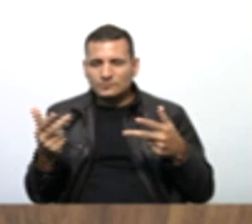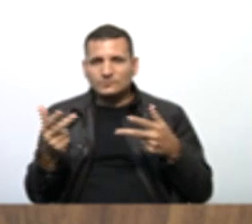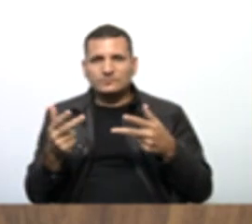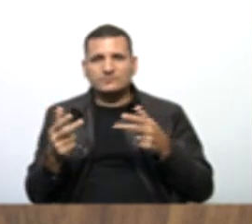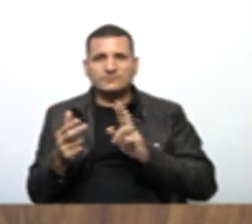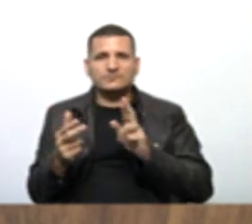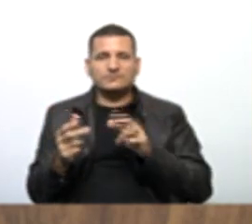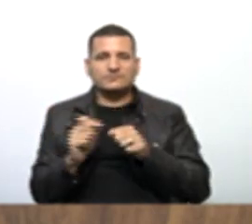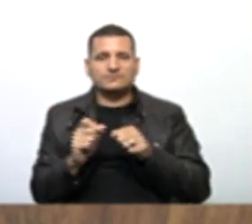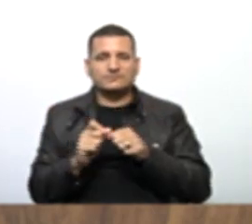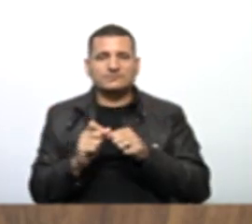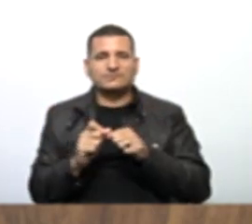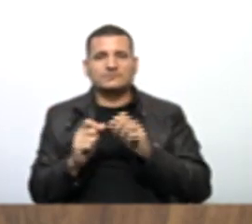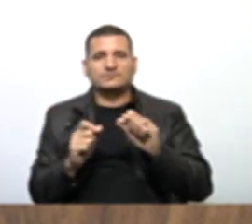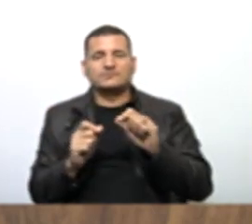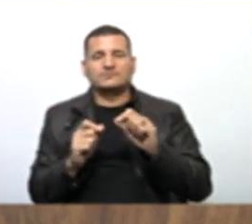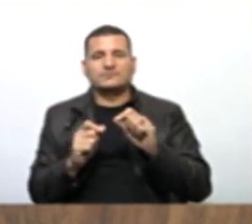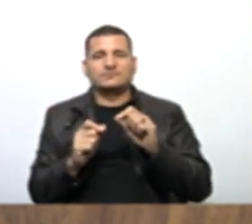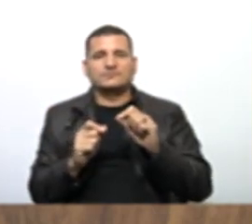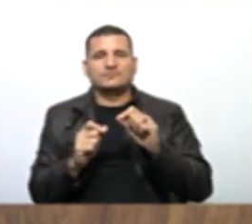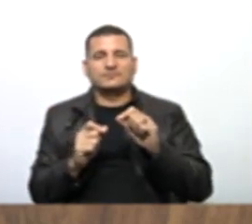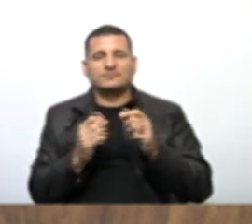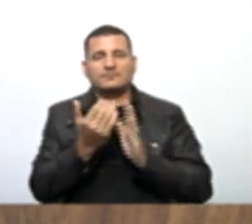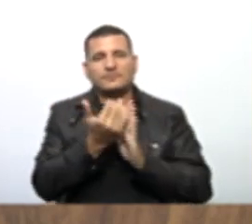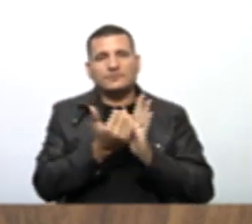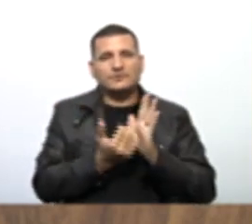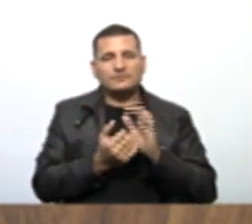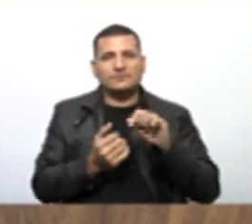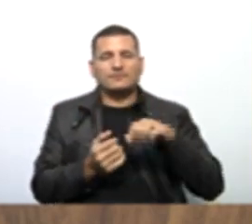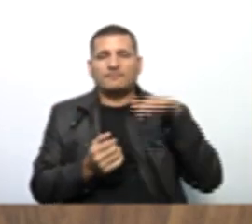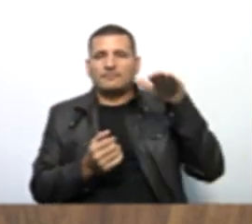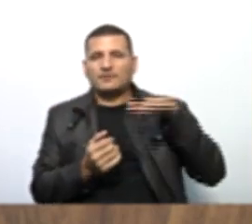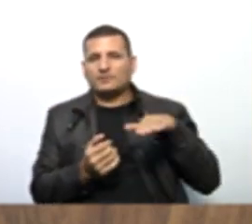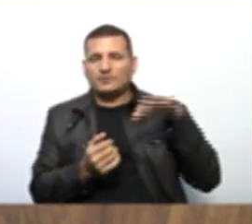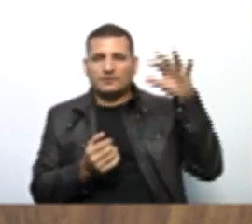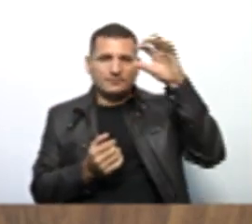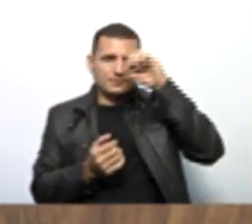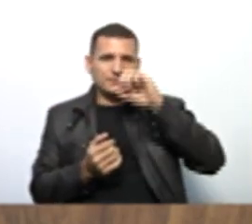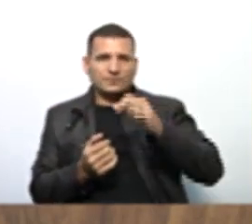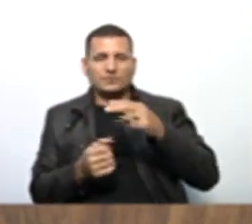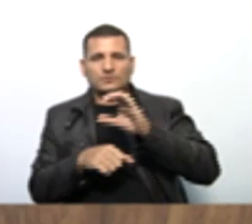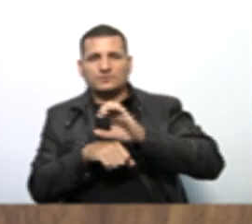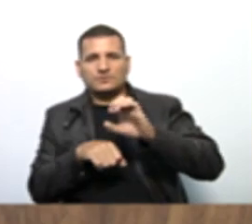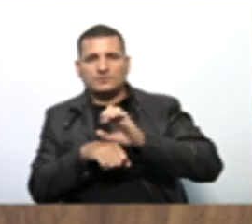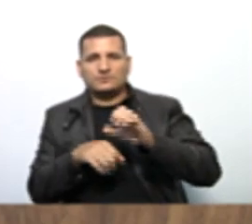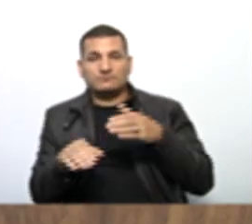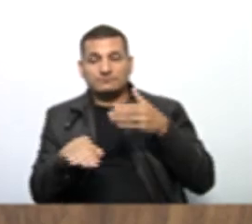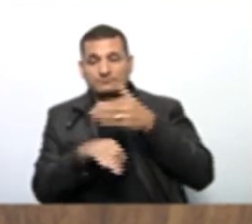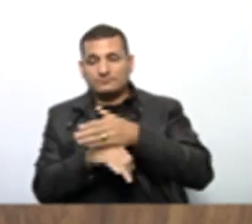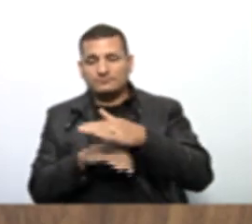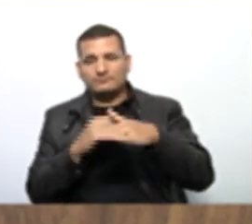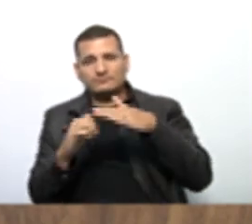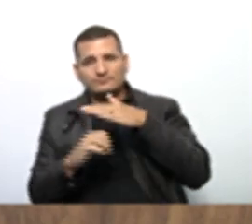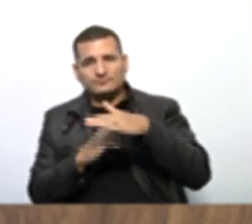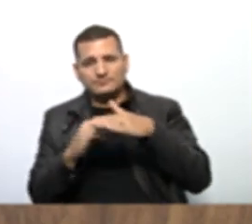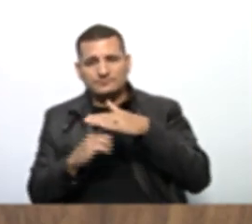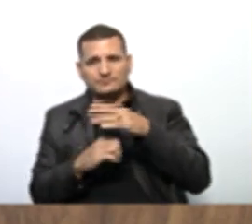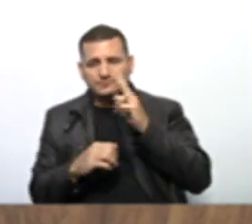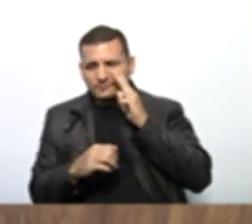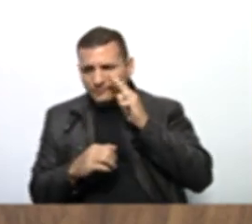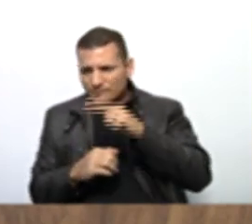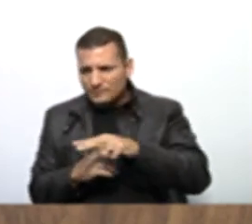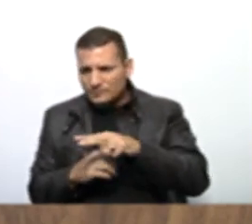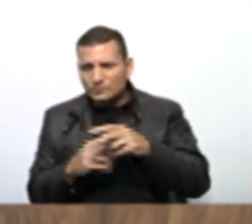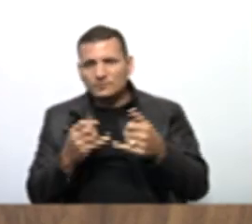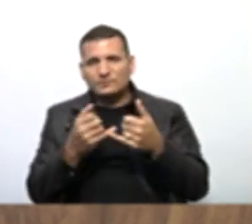programa de menor aprendiz quem está fazendo o programa de estágio é chegou na empresa na instituição e viu a questão